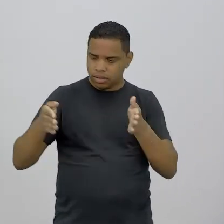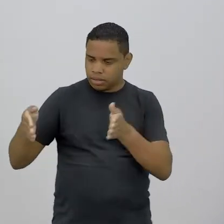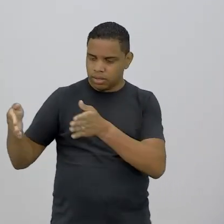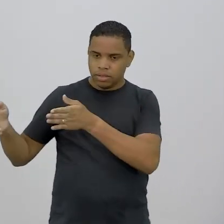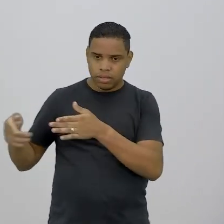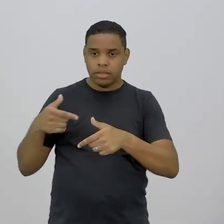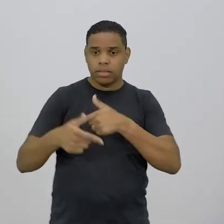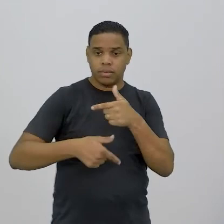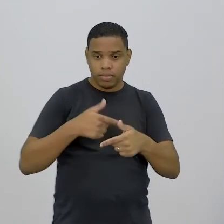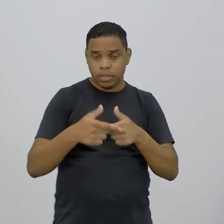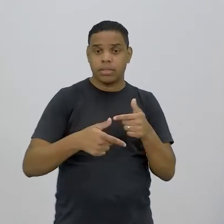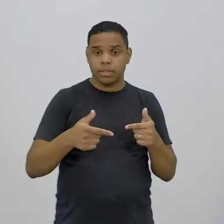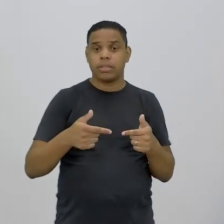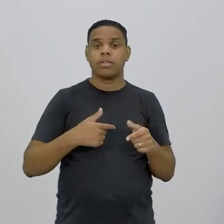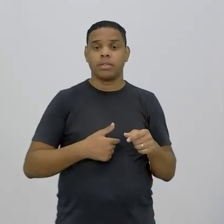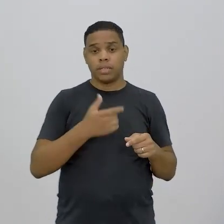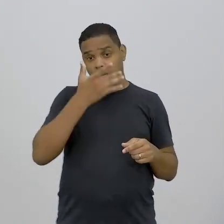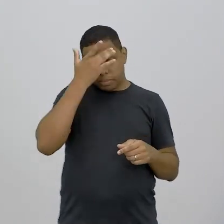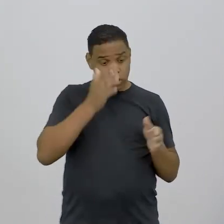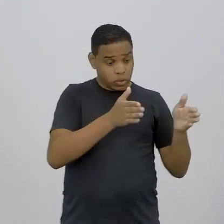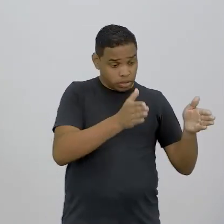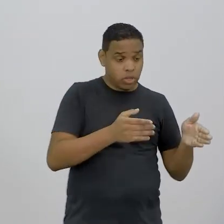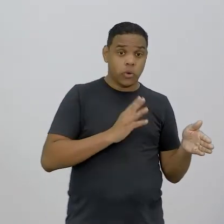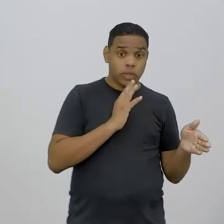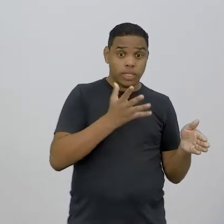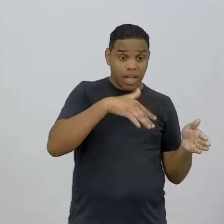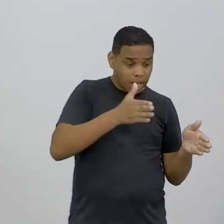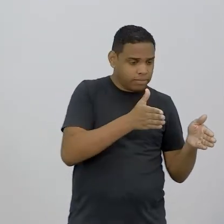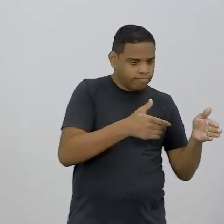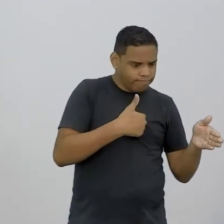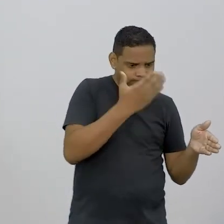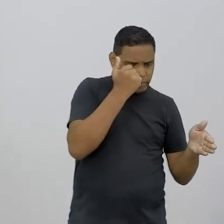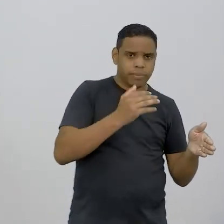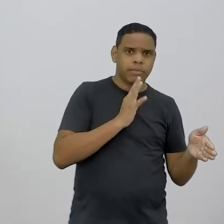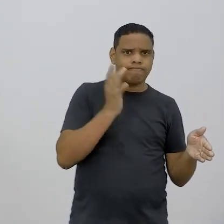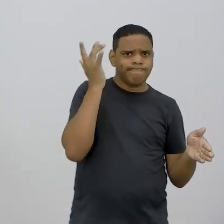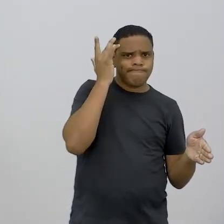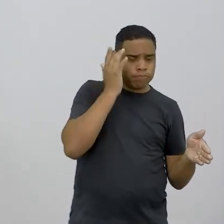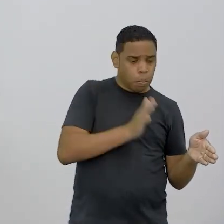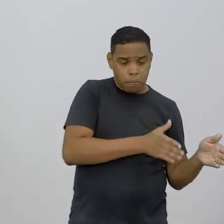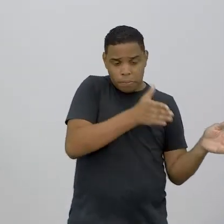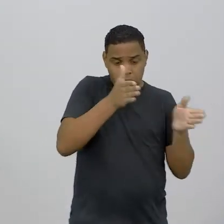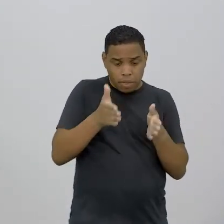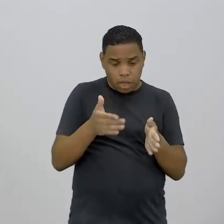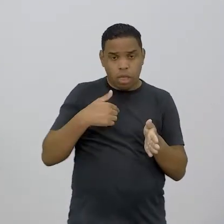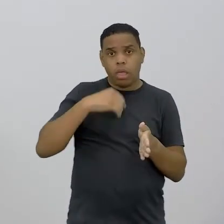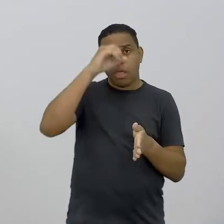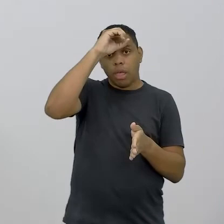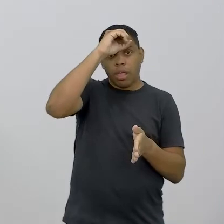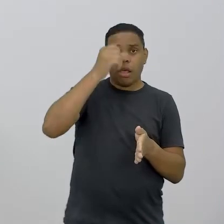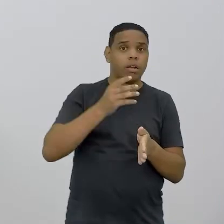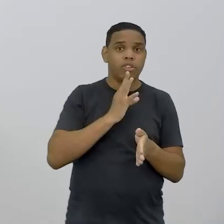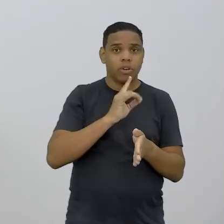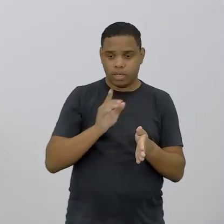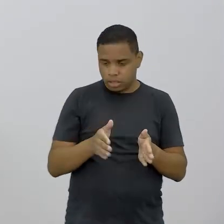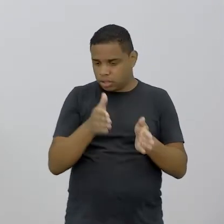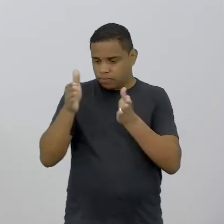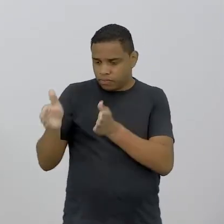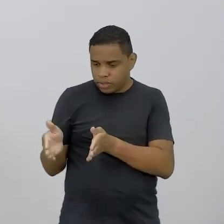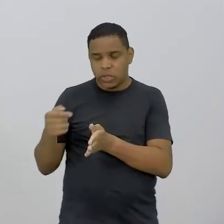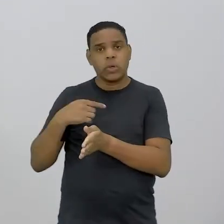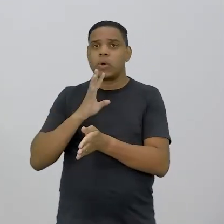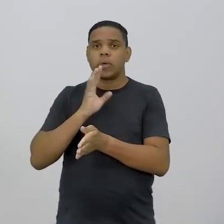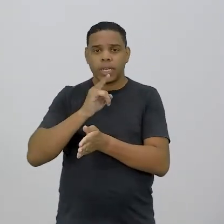é conhecida muito bem por uma pessoa, mas as outras etapas que ela não conhece porque falta tempo, falta,